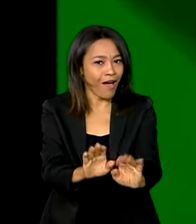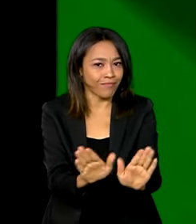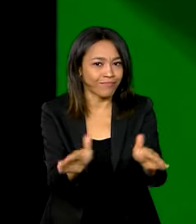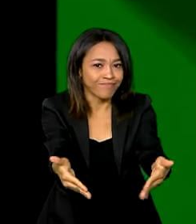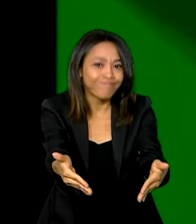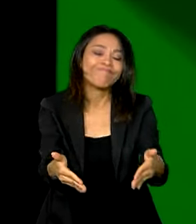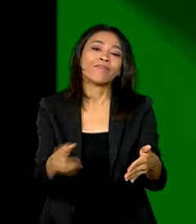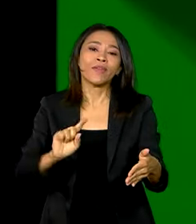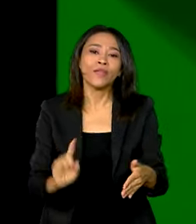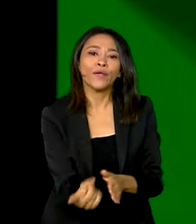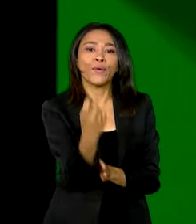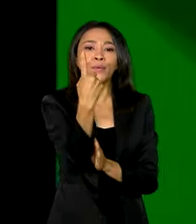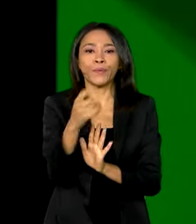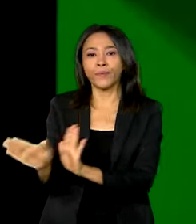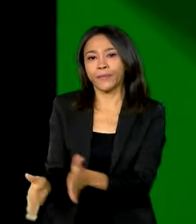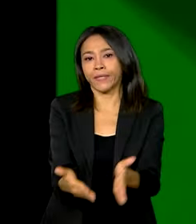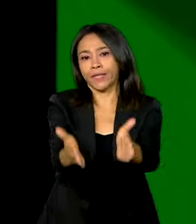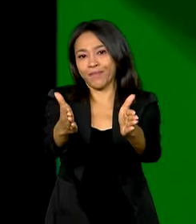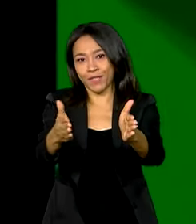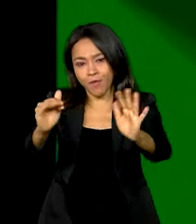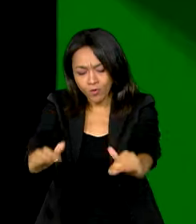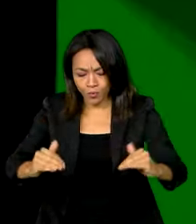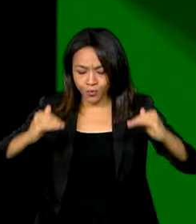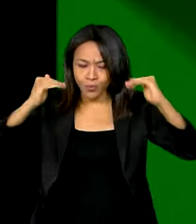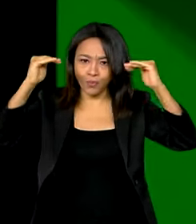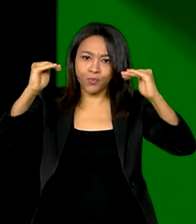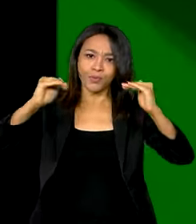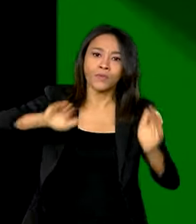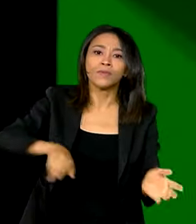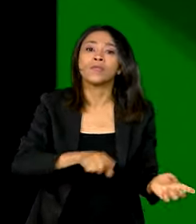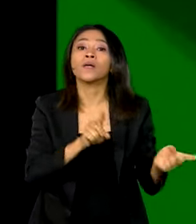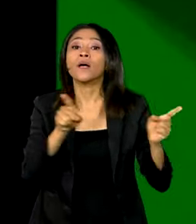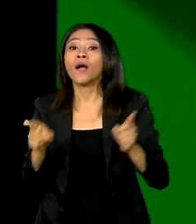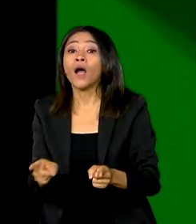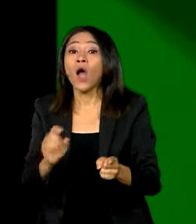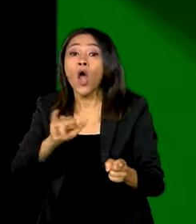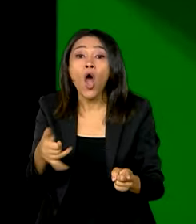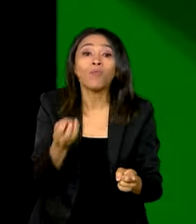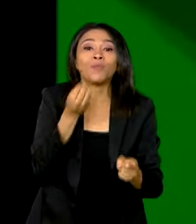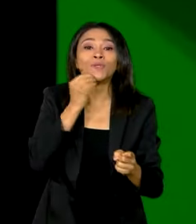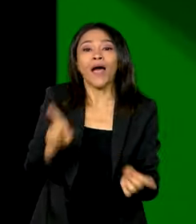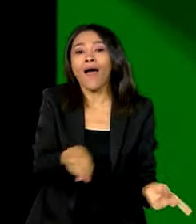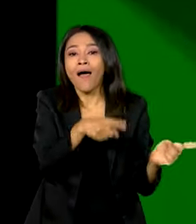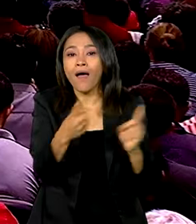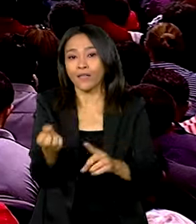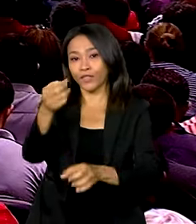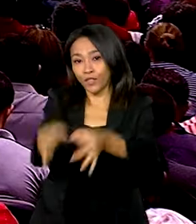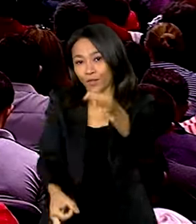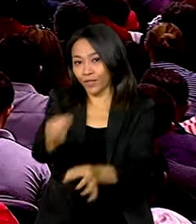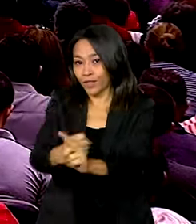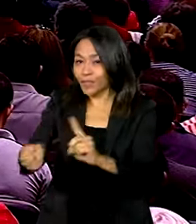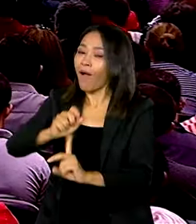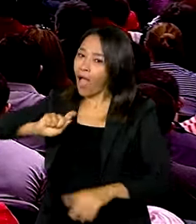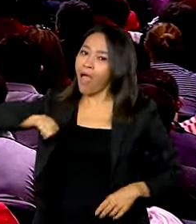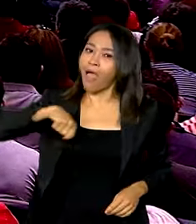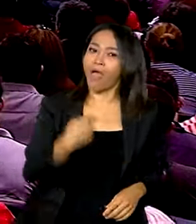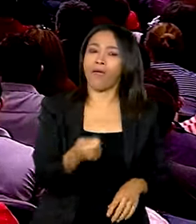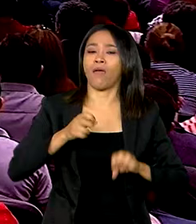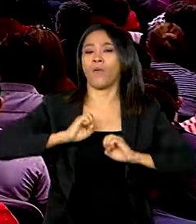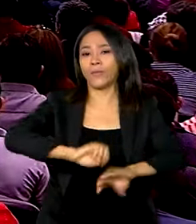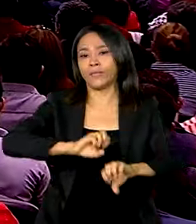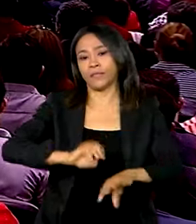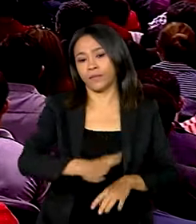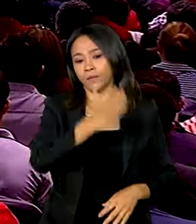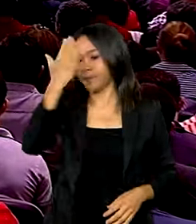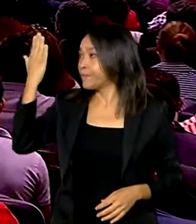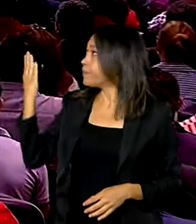para construir soberania, oportunidade e justiça social é através da educação. O ministro de Portos